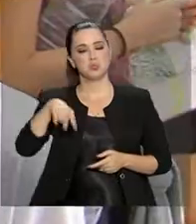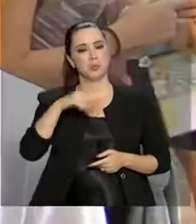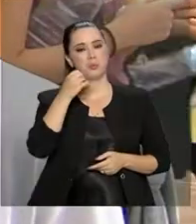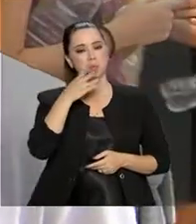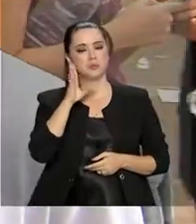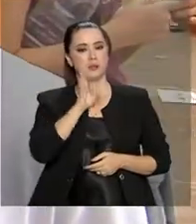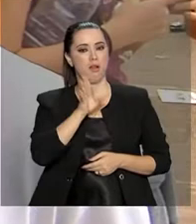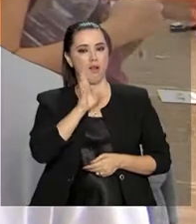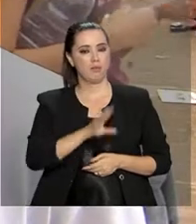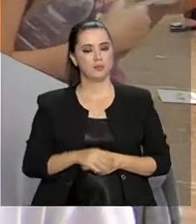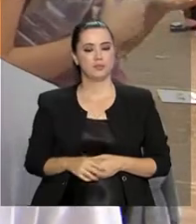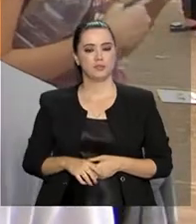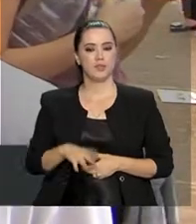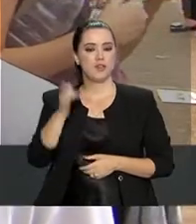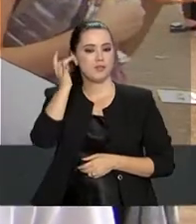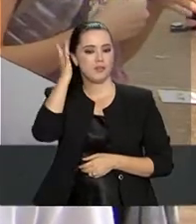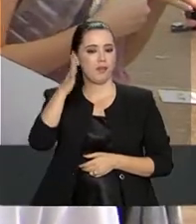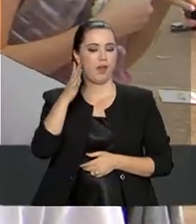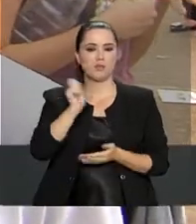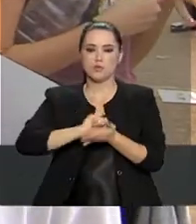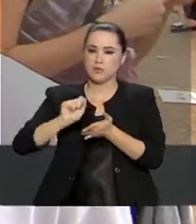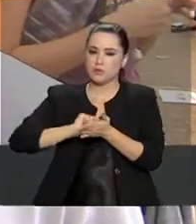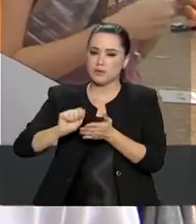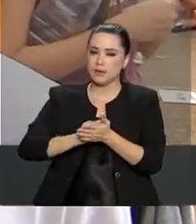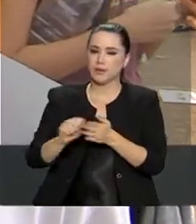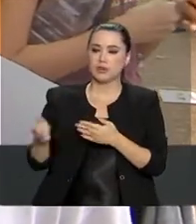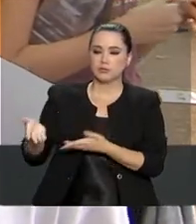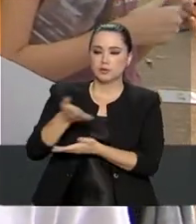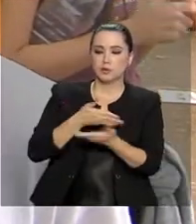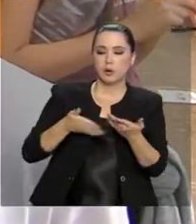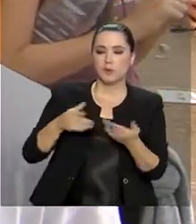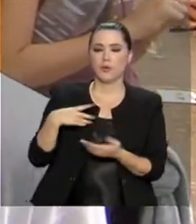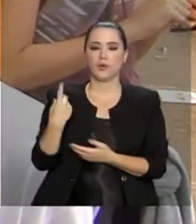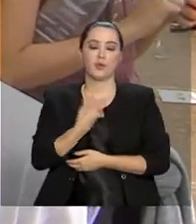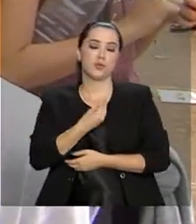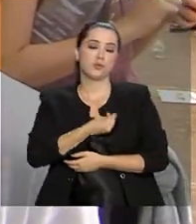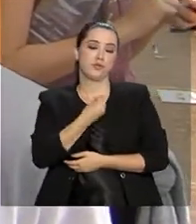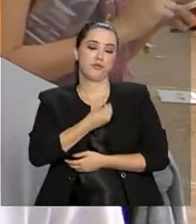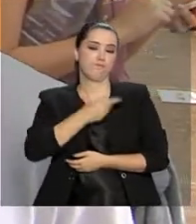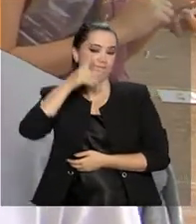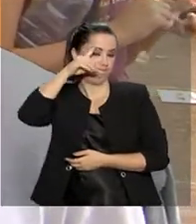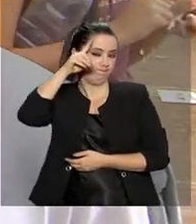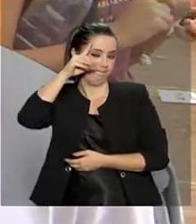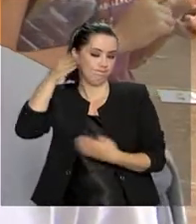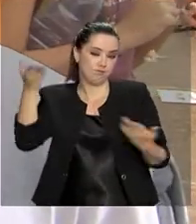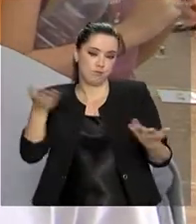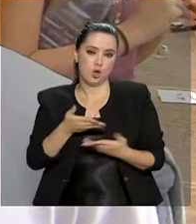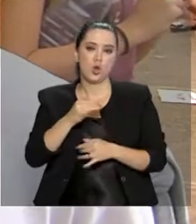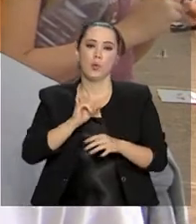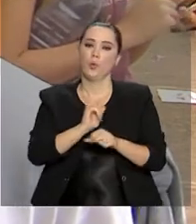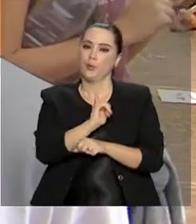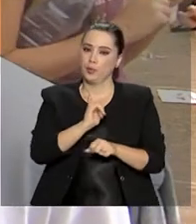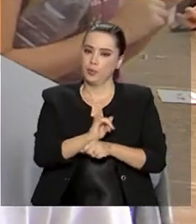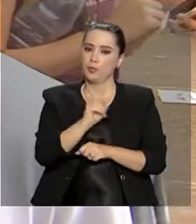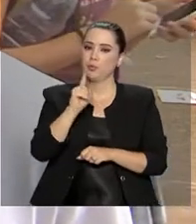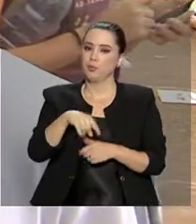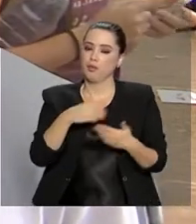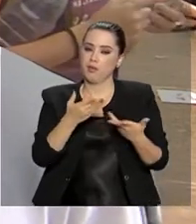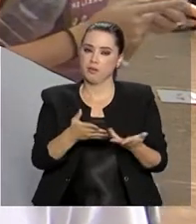legal. Foi um pouco fácil de discorrer, né? Porque tem muita relação com coisas que a gente tem convivência no dia a dia. Hoje em dia o YouTube funciona